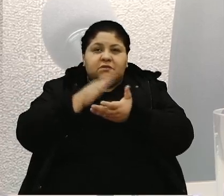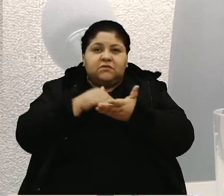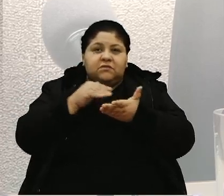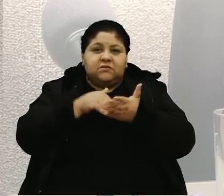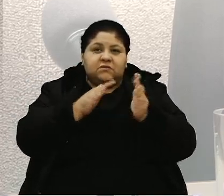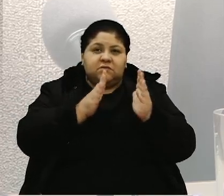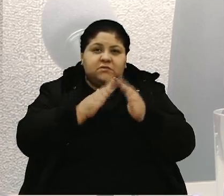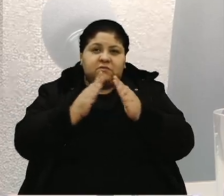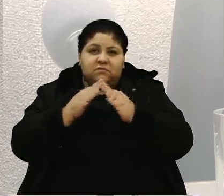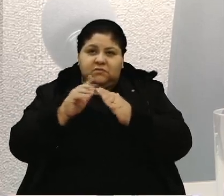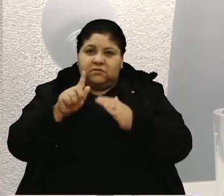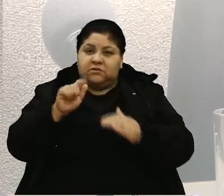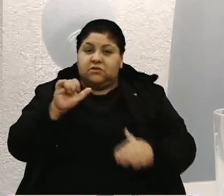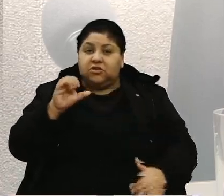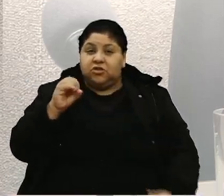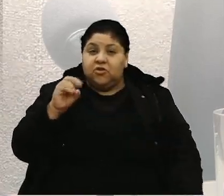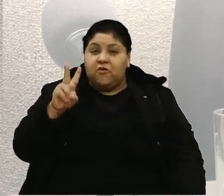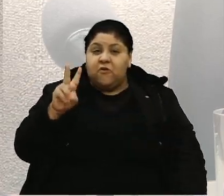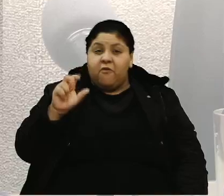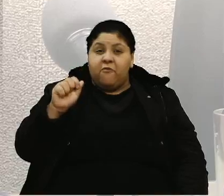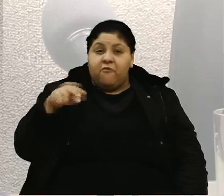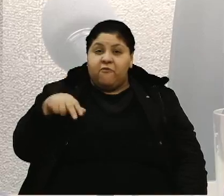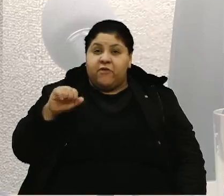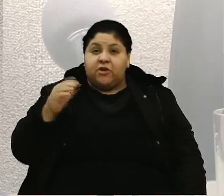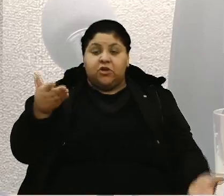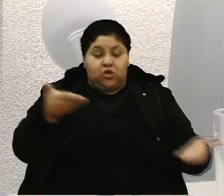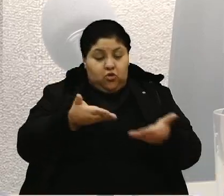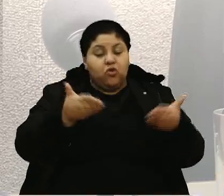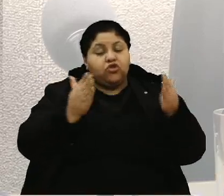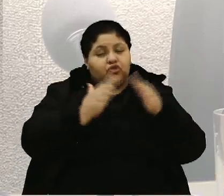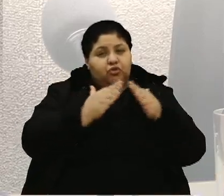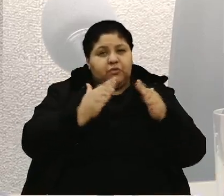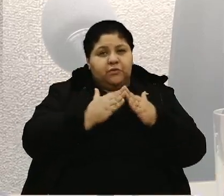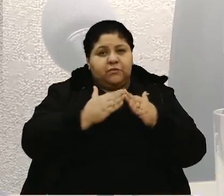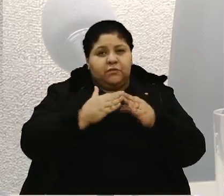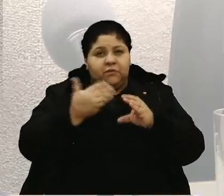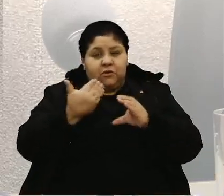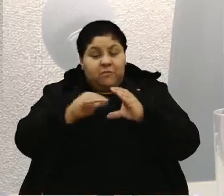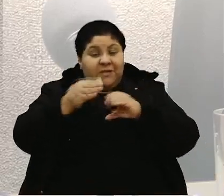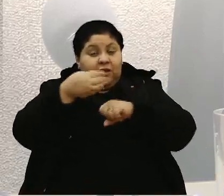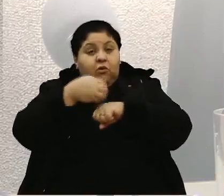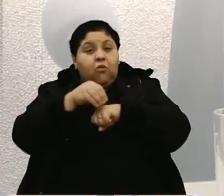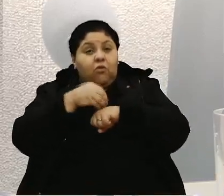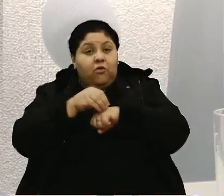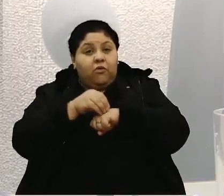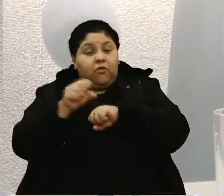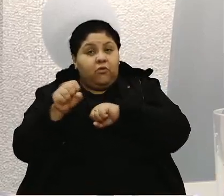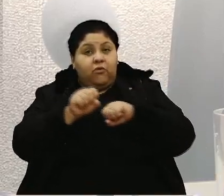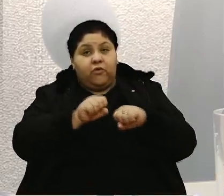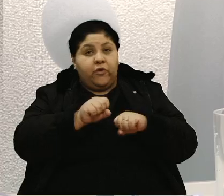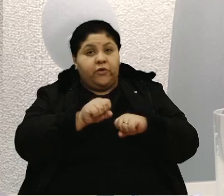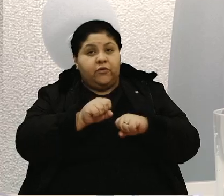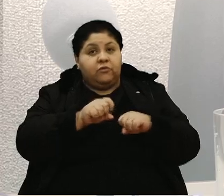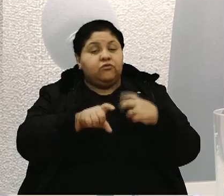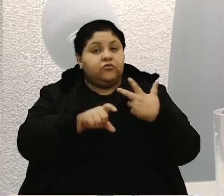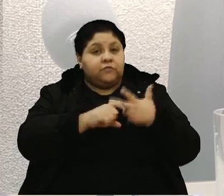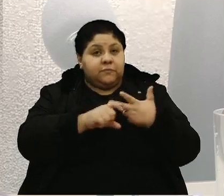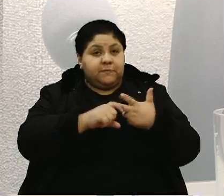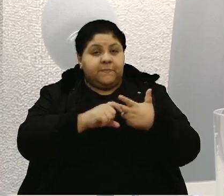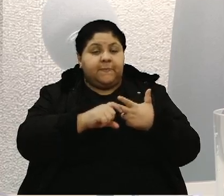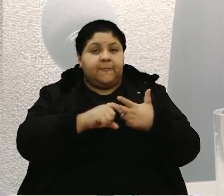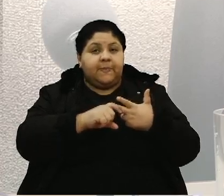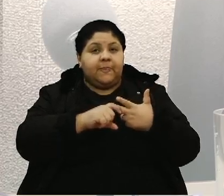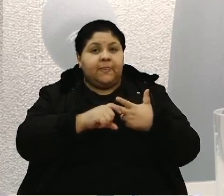Habitação era o Giovanni, que hoje está no urbanismo. Mandei como sugestão para o Poder